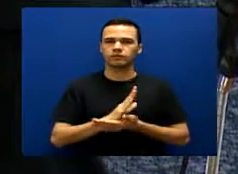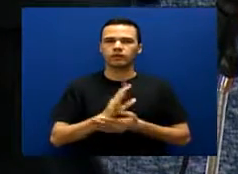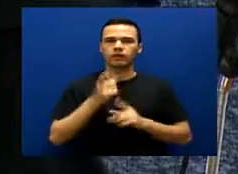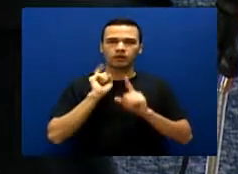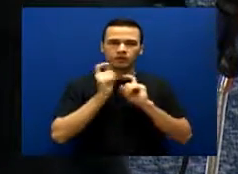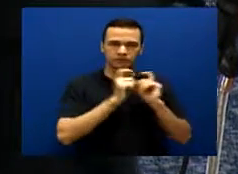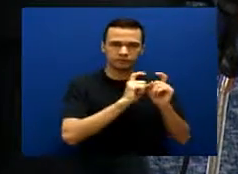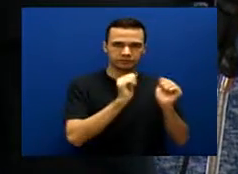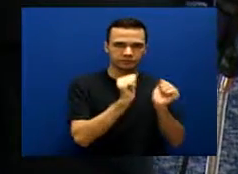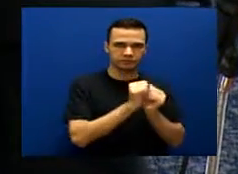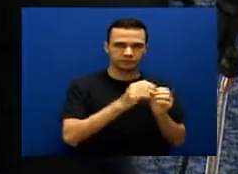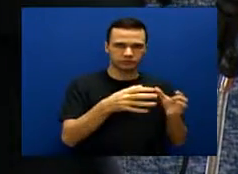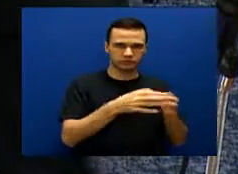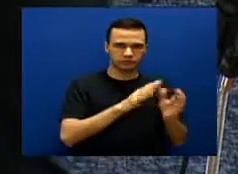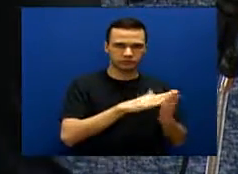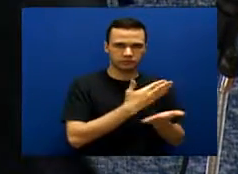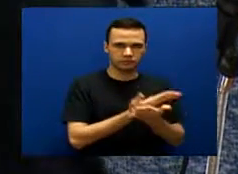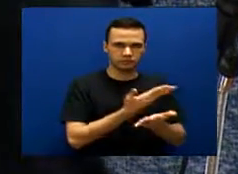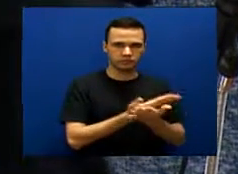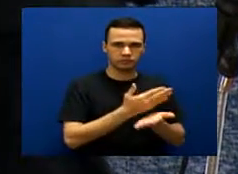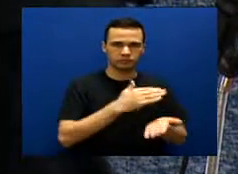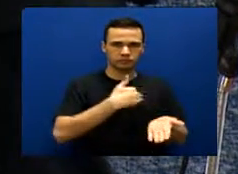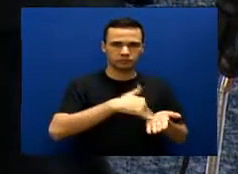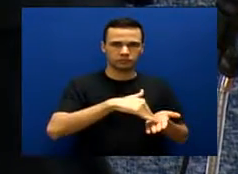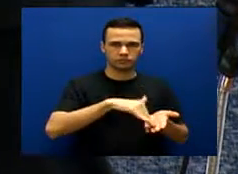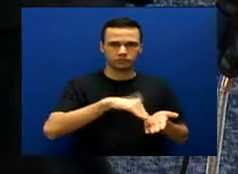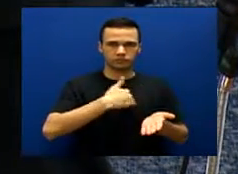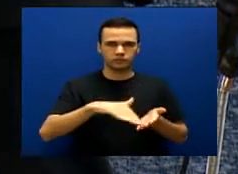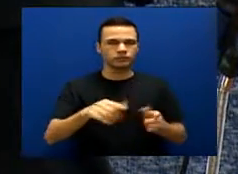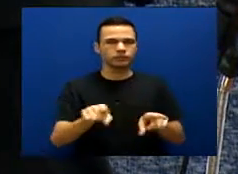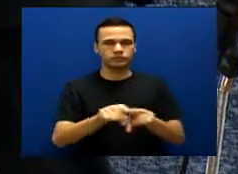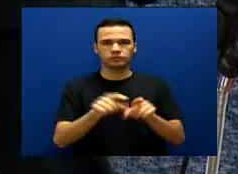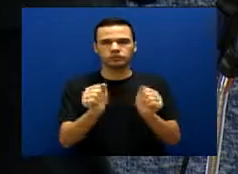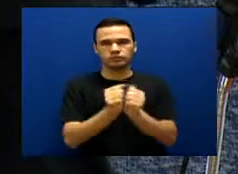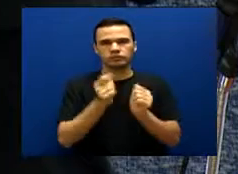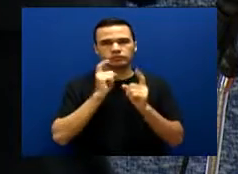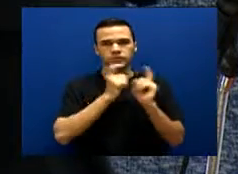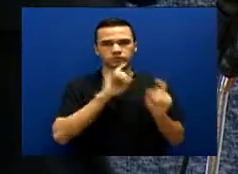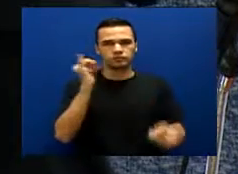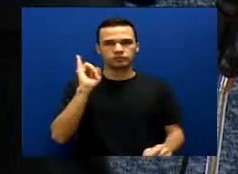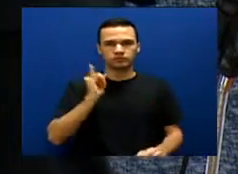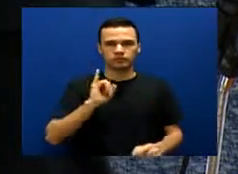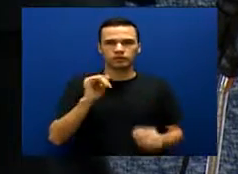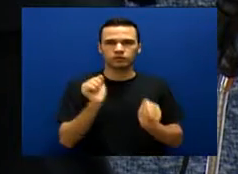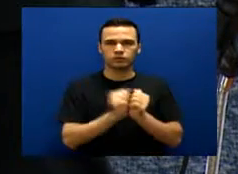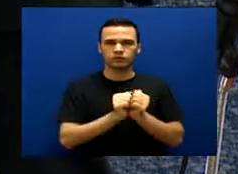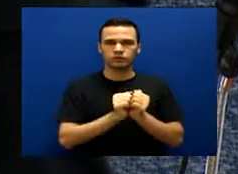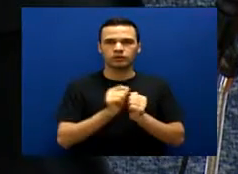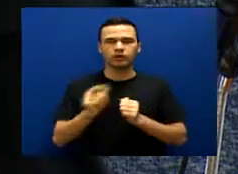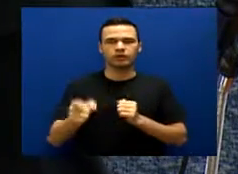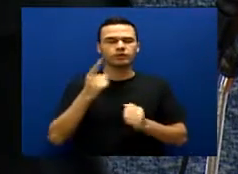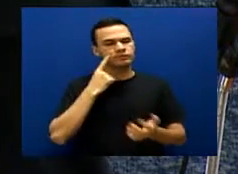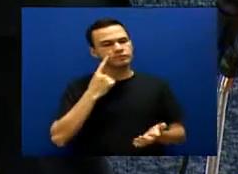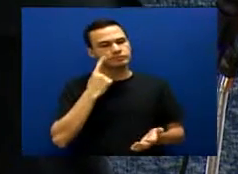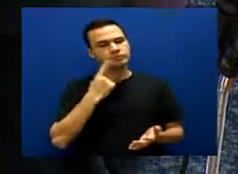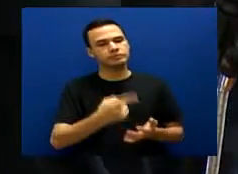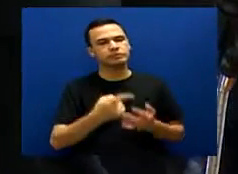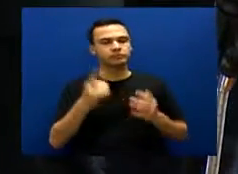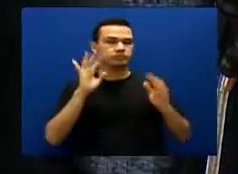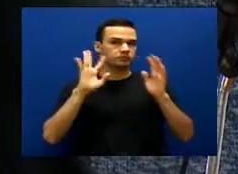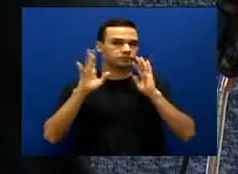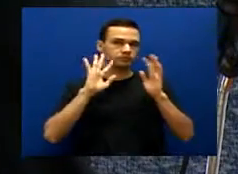a Comissão de Educação, juntamente com a vereadora Yara. O que eles analisam é